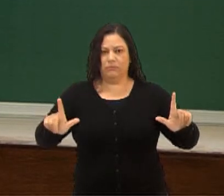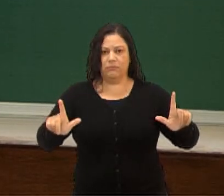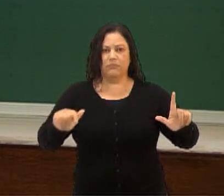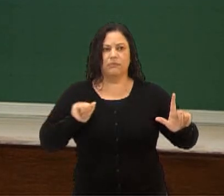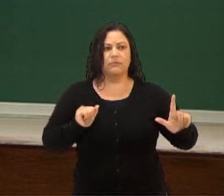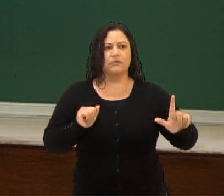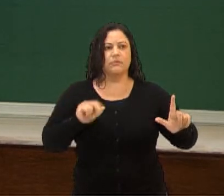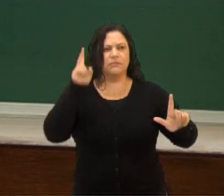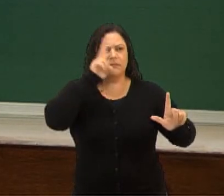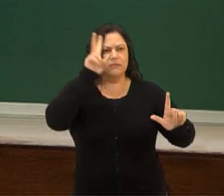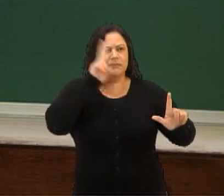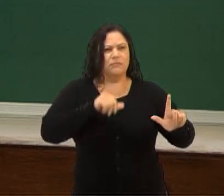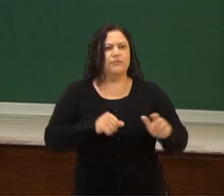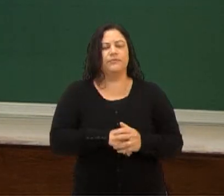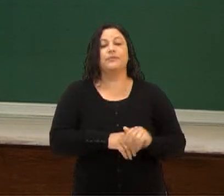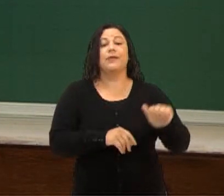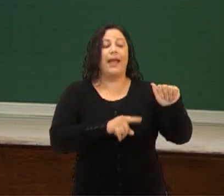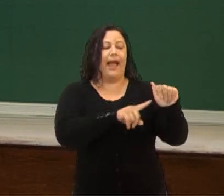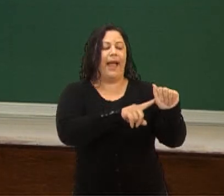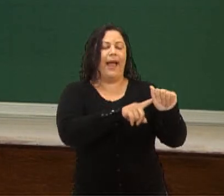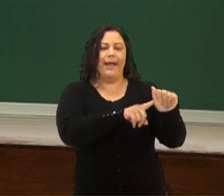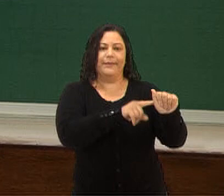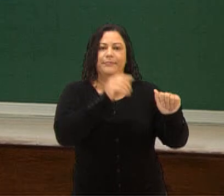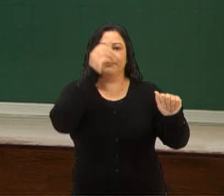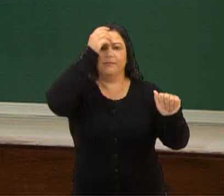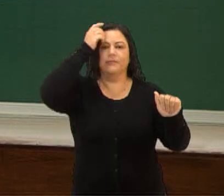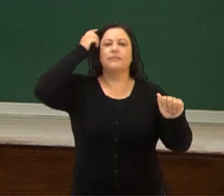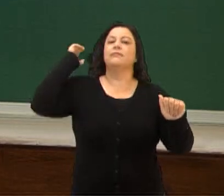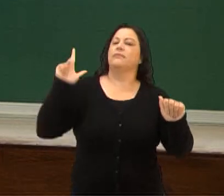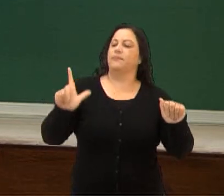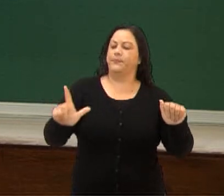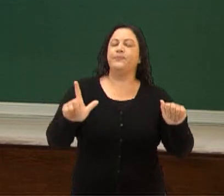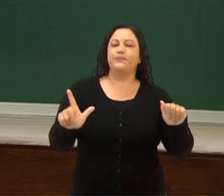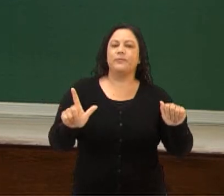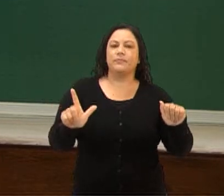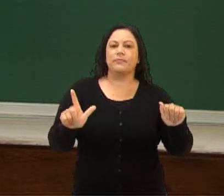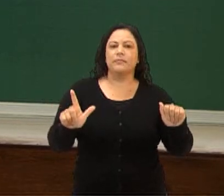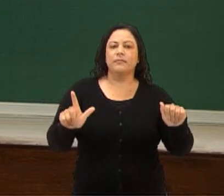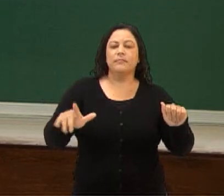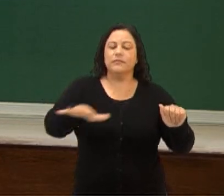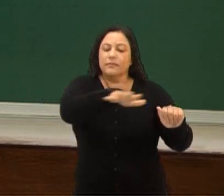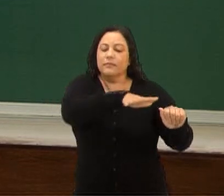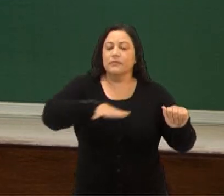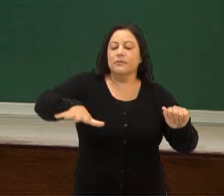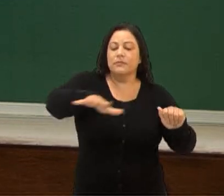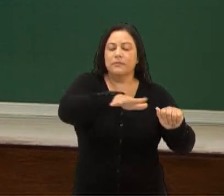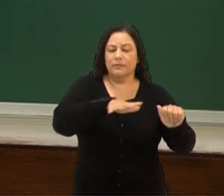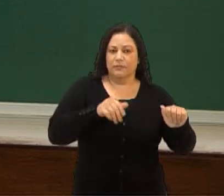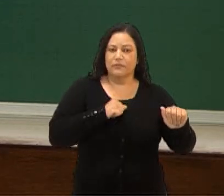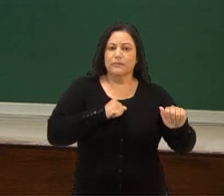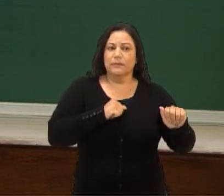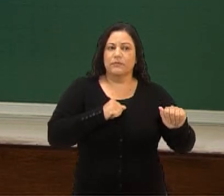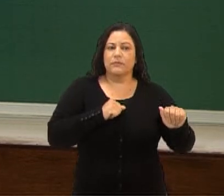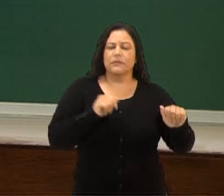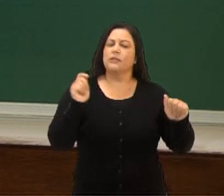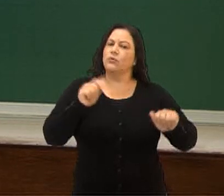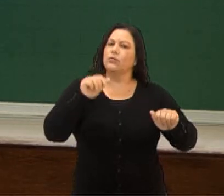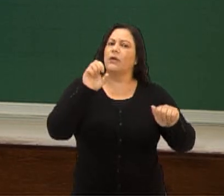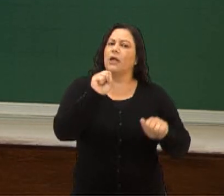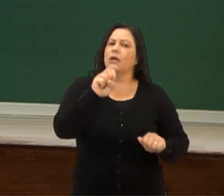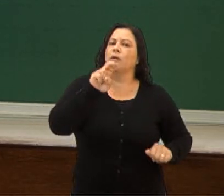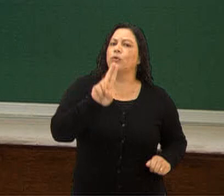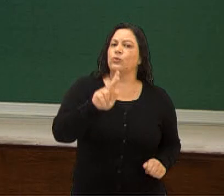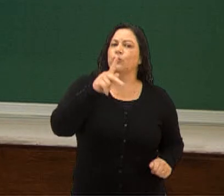lateral. A área lateral é a área da superfície lateral. Então, veja, quando a gente fala superfície,